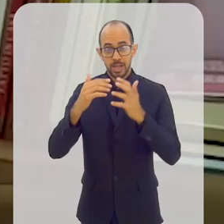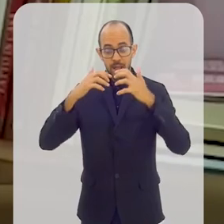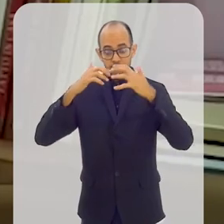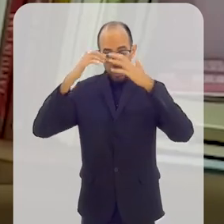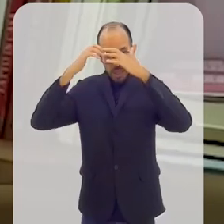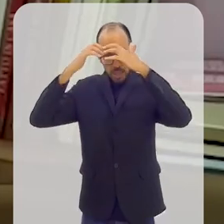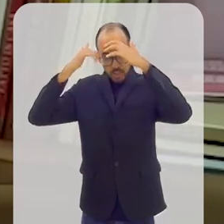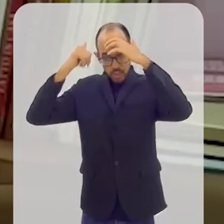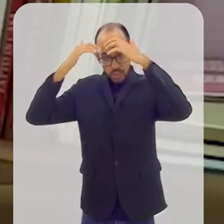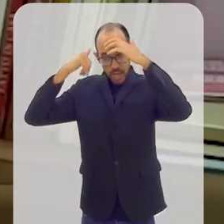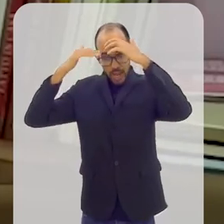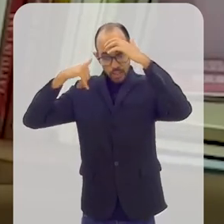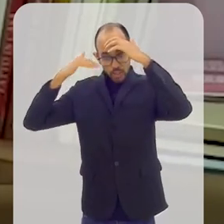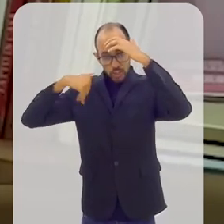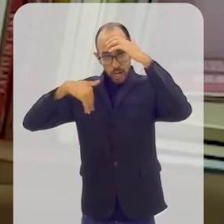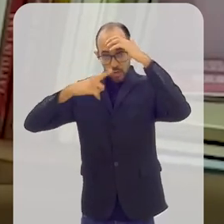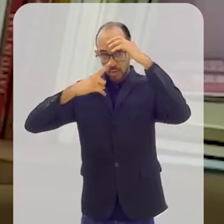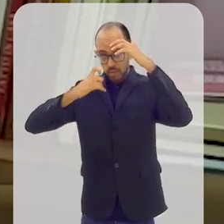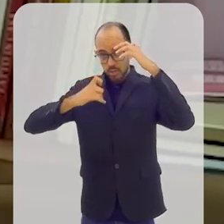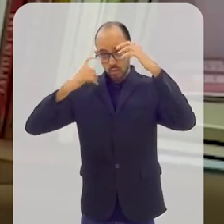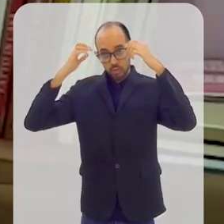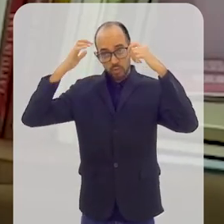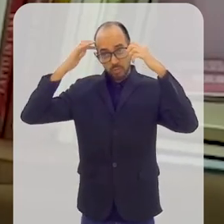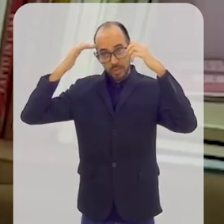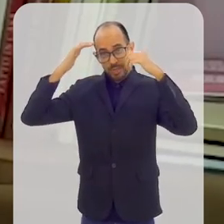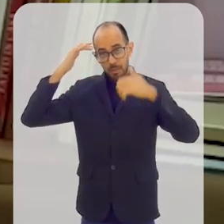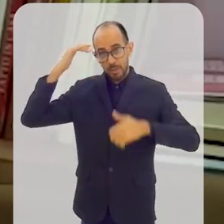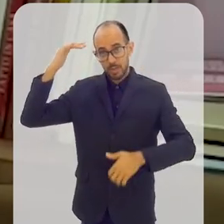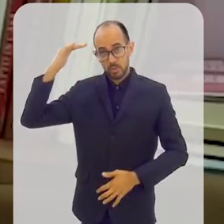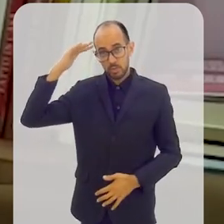limpar os teus pensamentos, a tirar o lixo daqui.